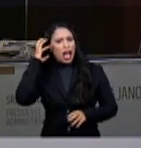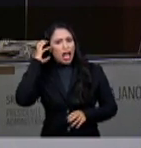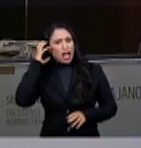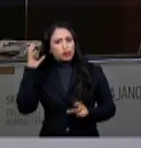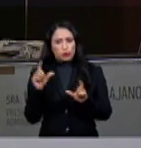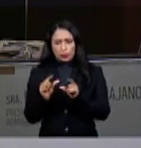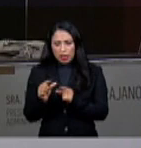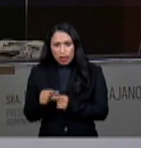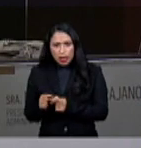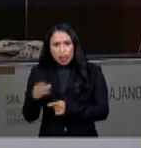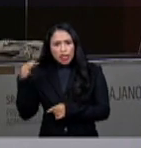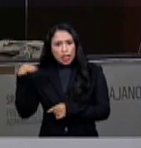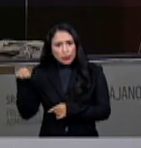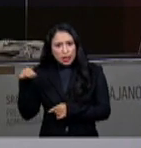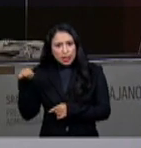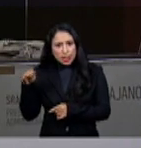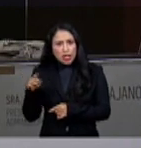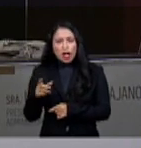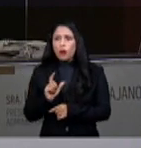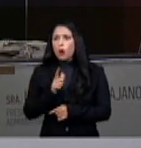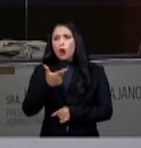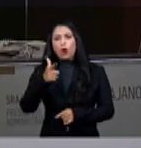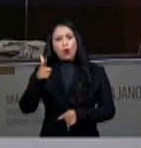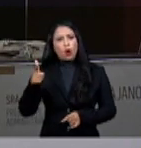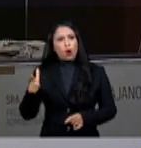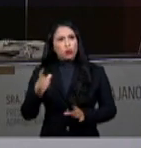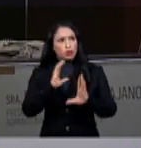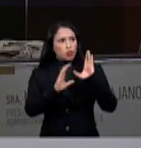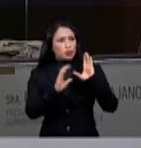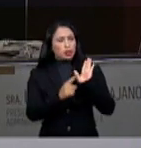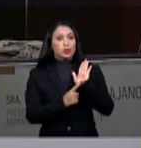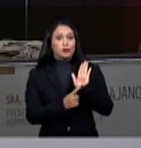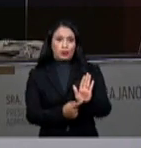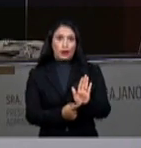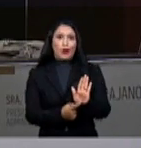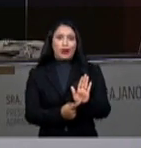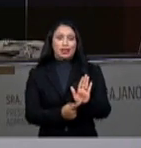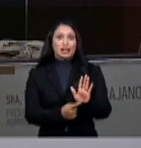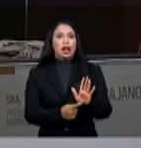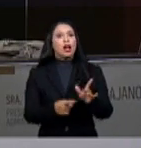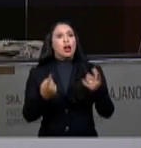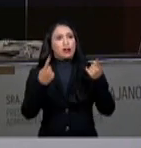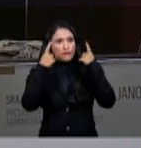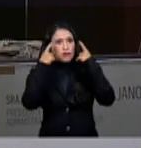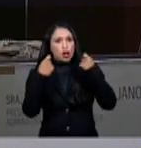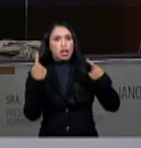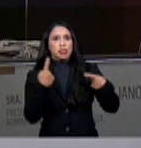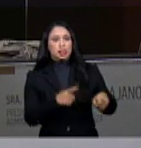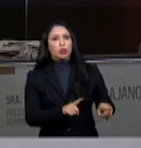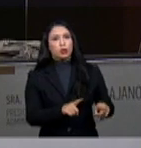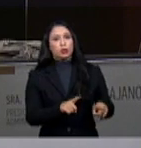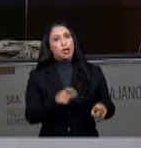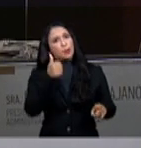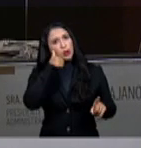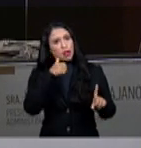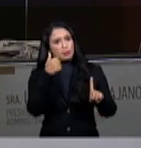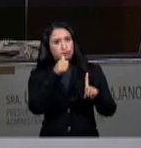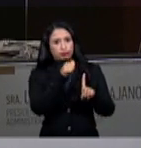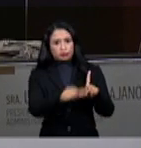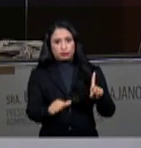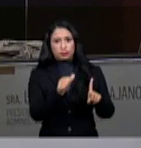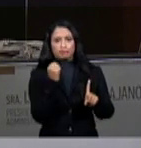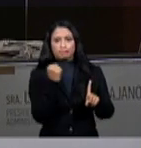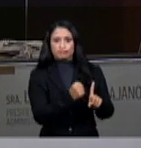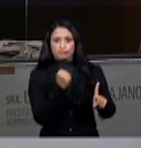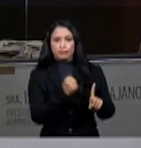interior do Maranhão como os principais veículos mas ainda cada duas horas uma mulher é morta nesse país que é uma coisa que